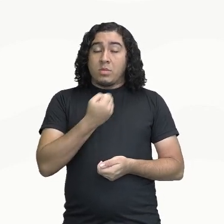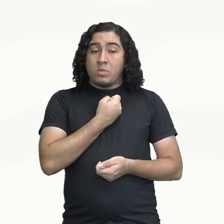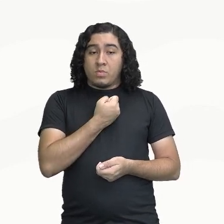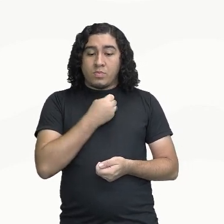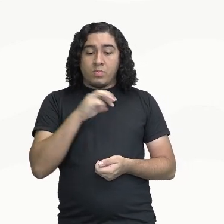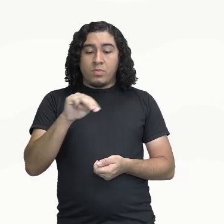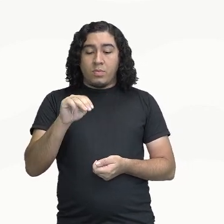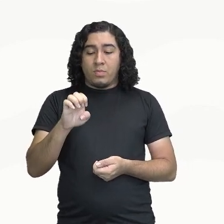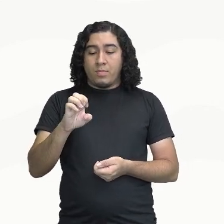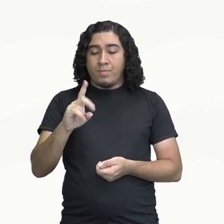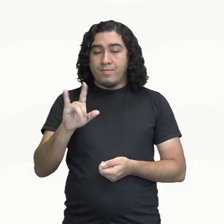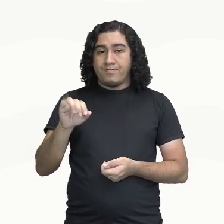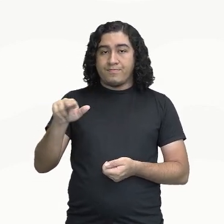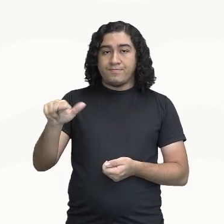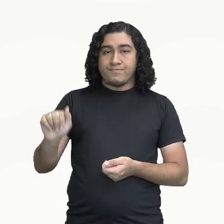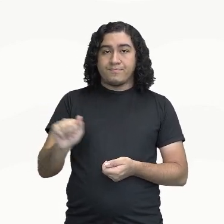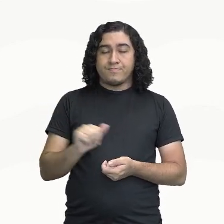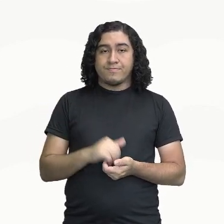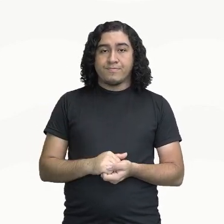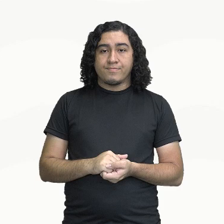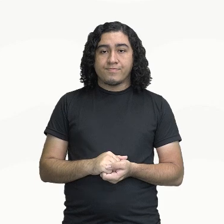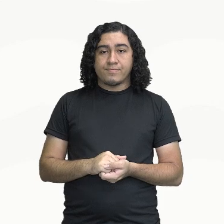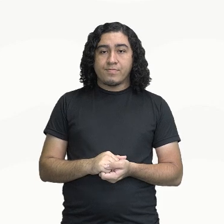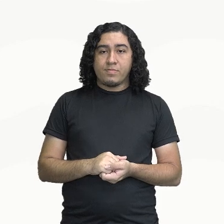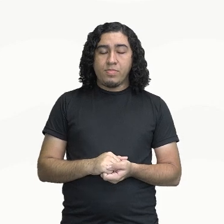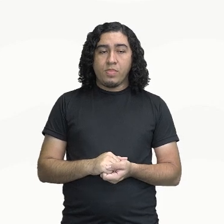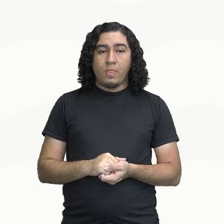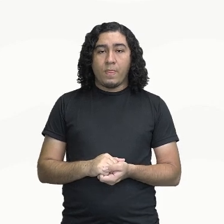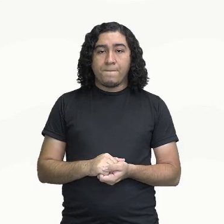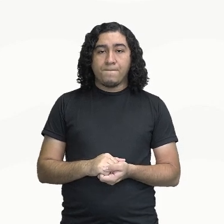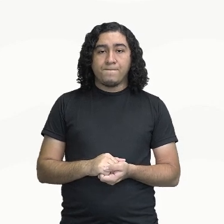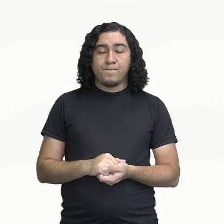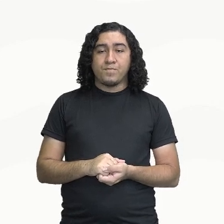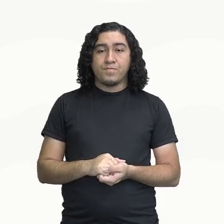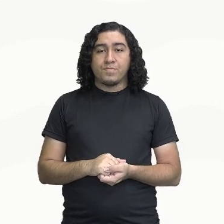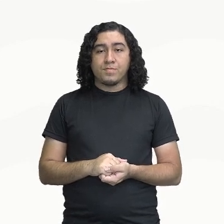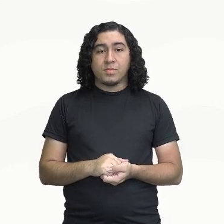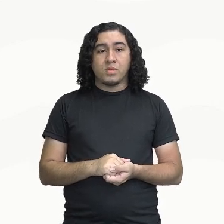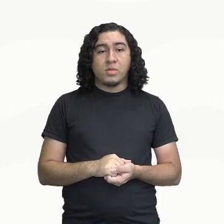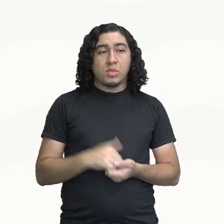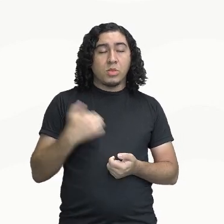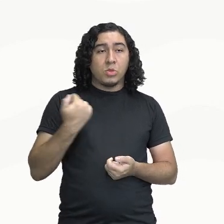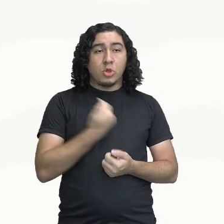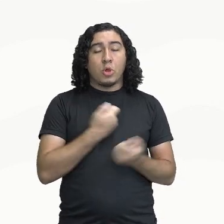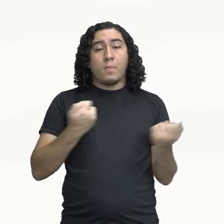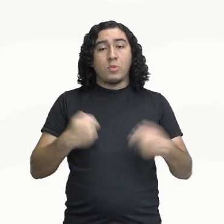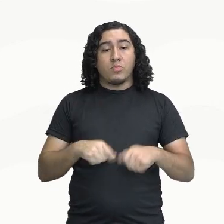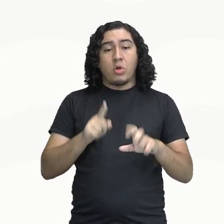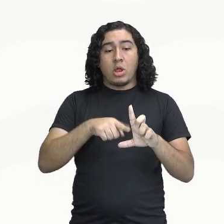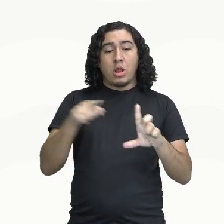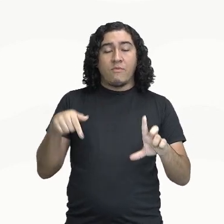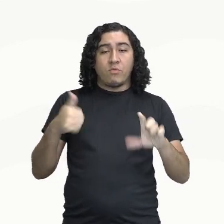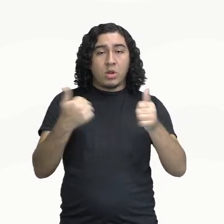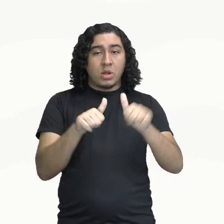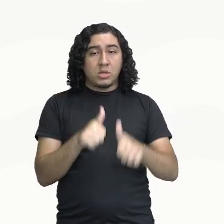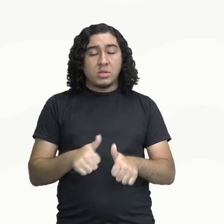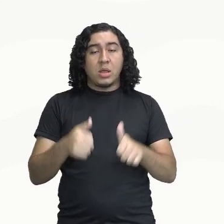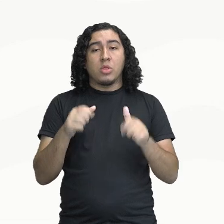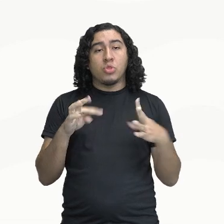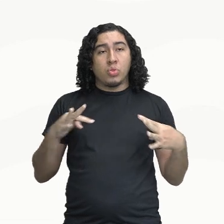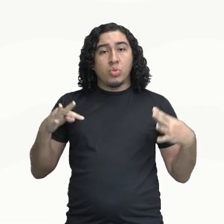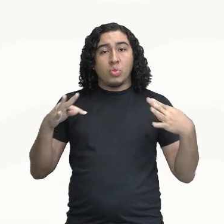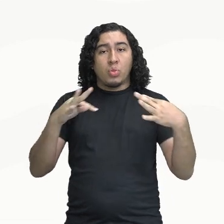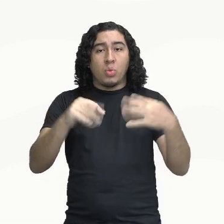da mediana. Então, nós conseguimos obter aí, nesse gráfico, o valor de todas